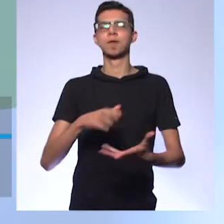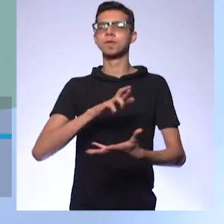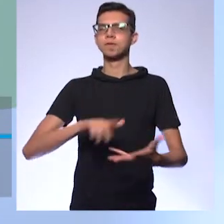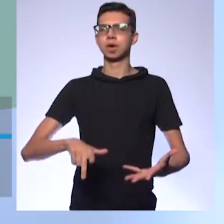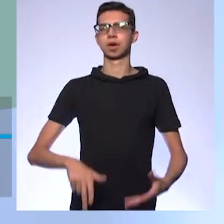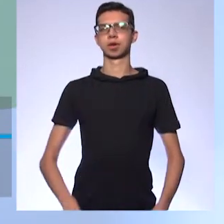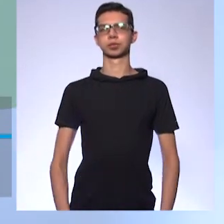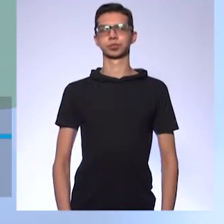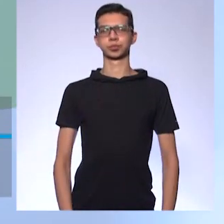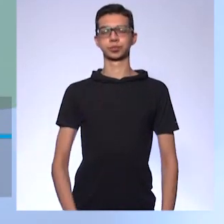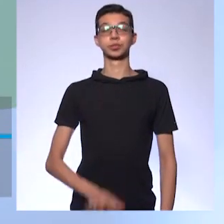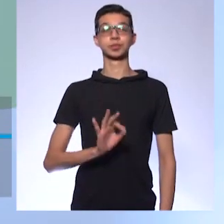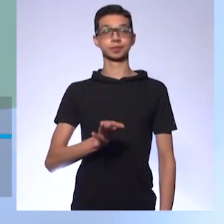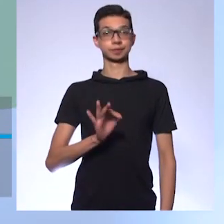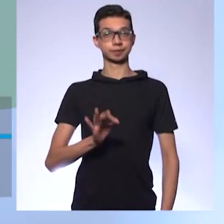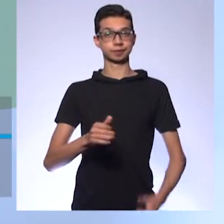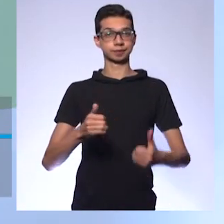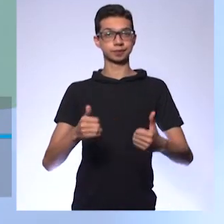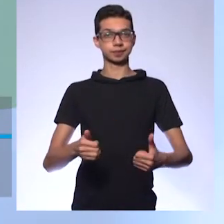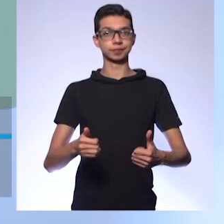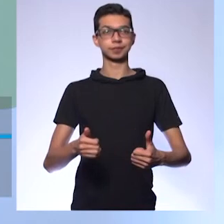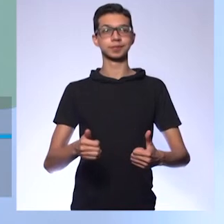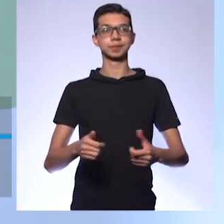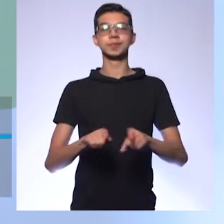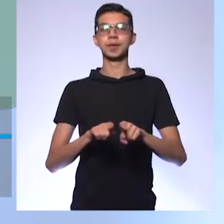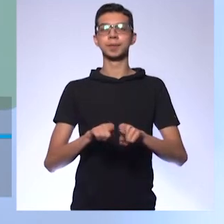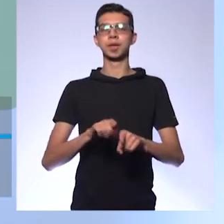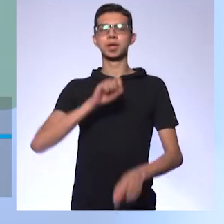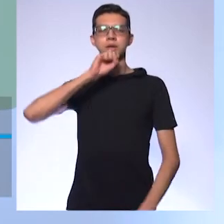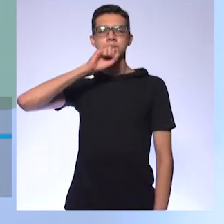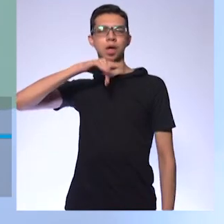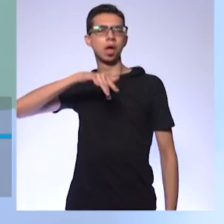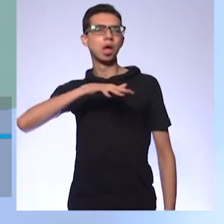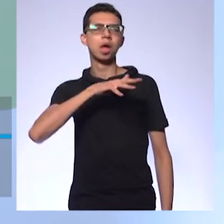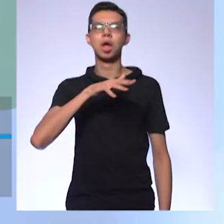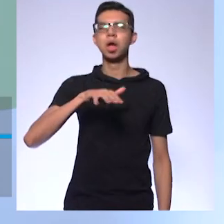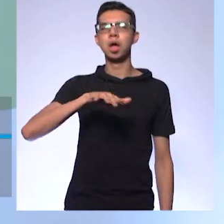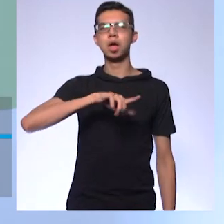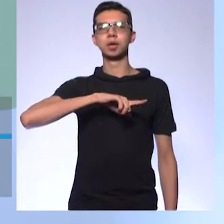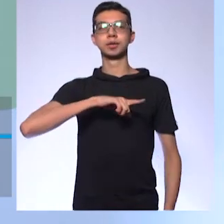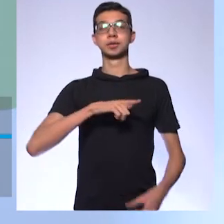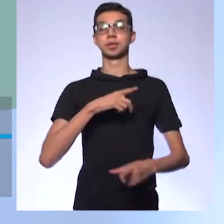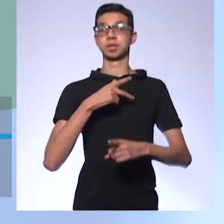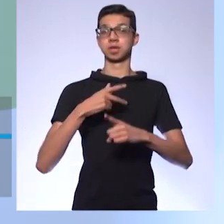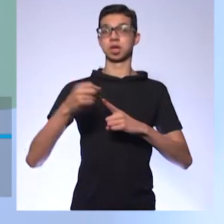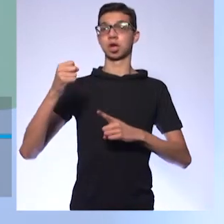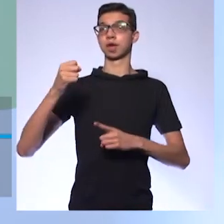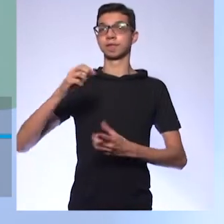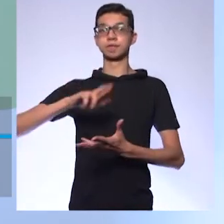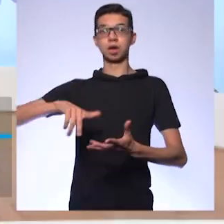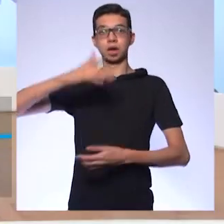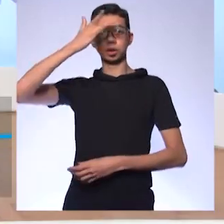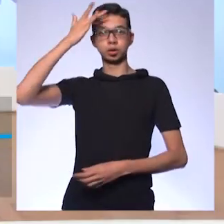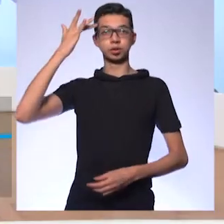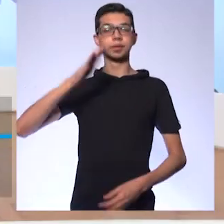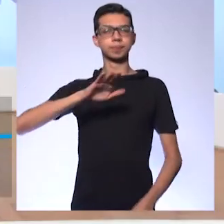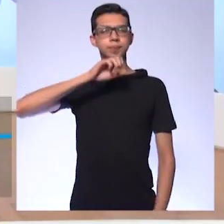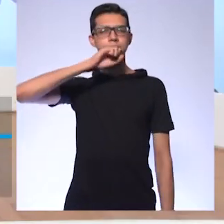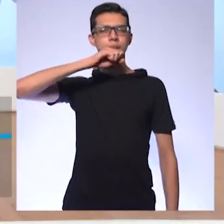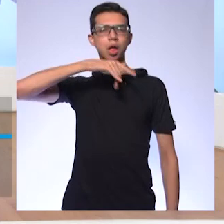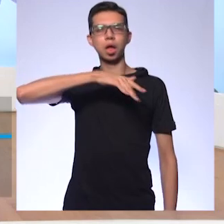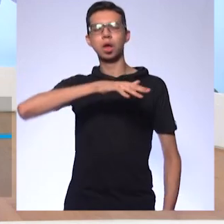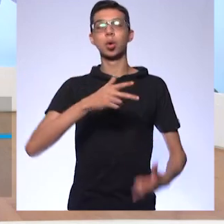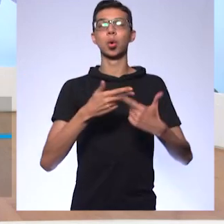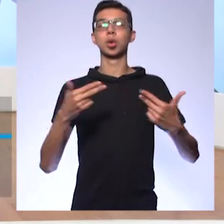o vassalagem, falou. Dragões, heróis, o Eric falou também. Dragões já é parte da